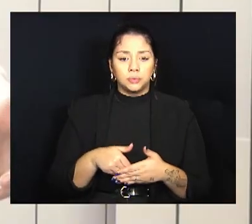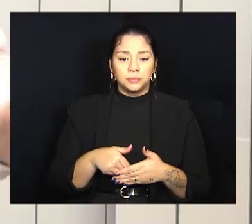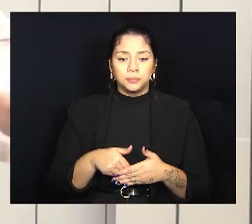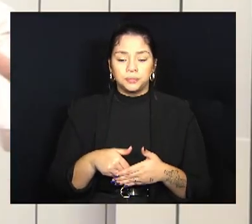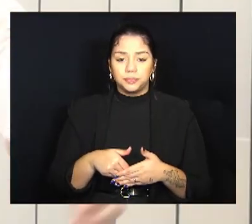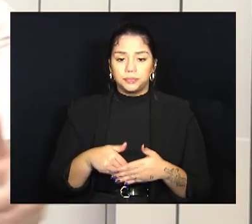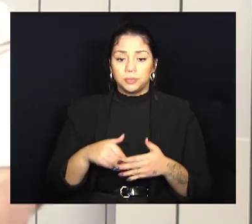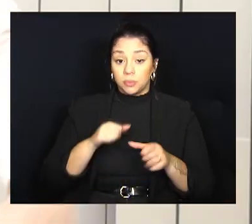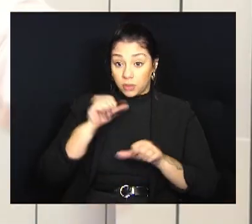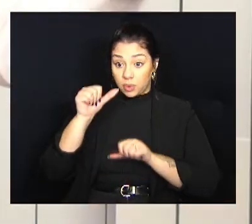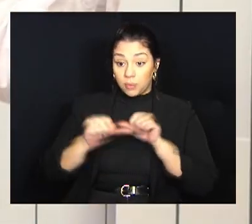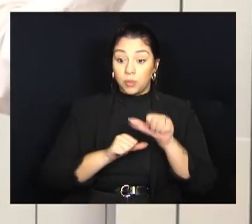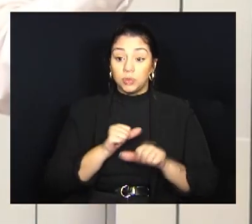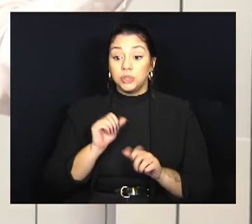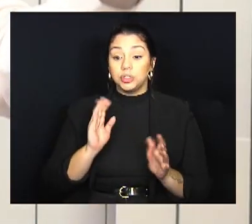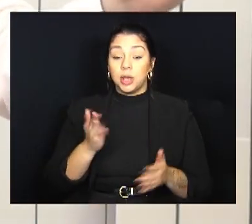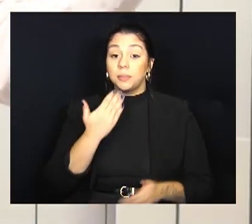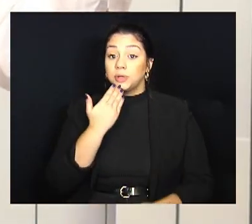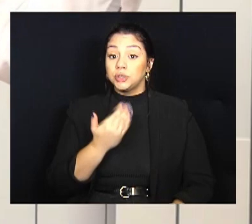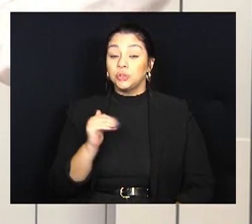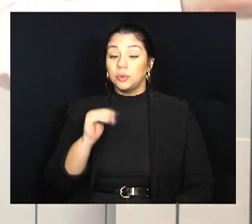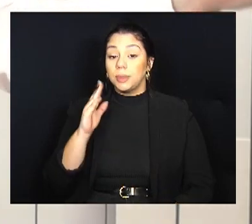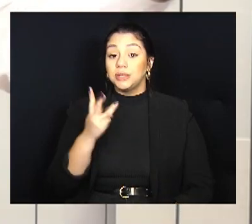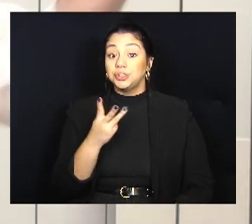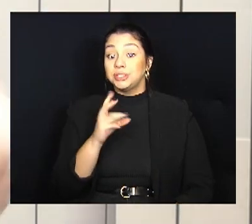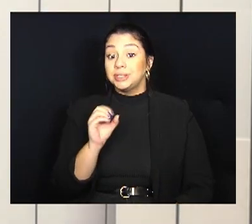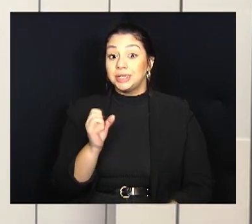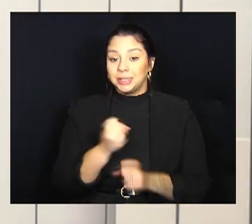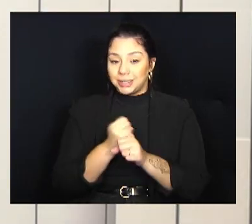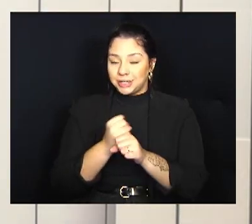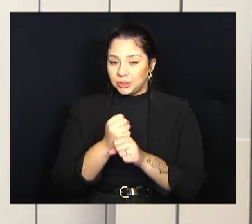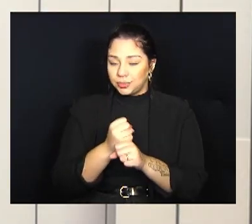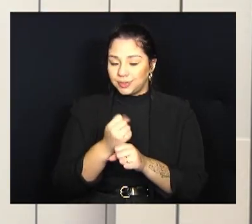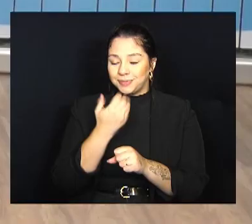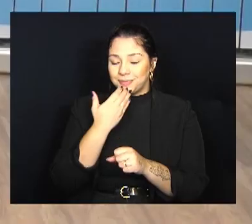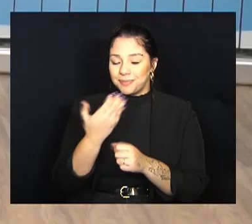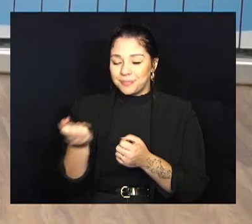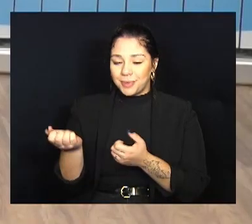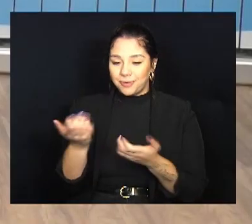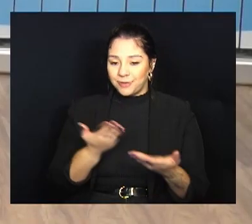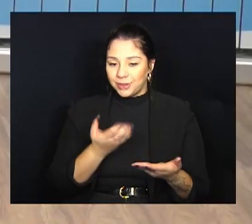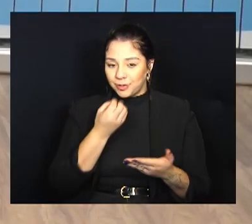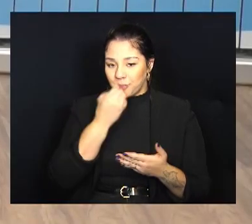algo solicitado há mais de 30 anos. Seja bem-vindo e bom dia.